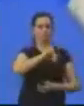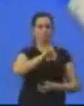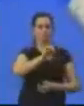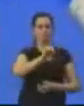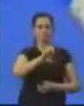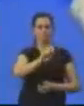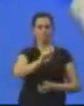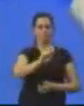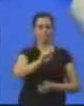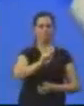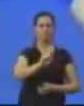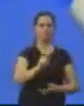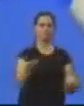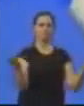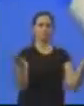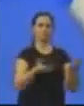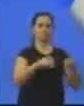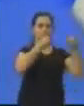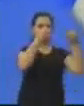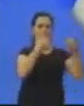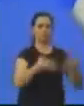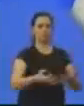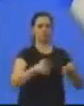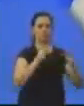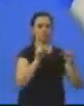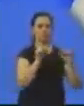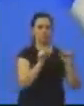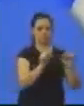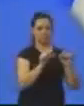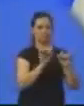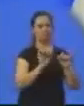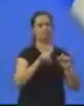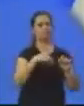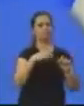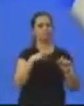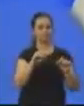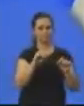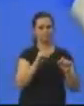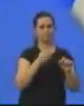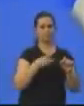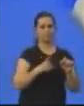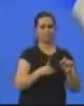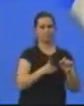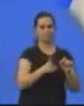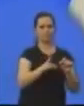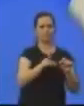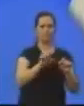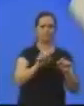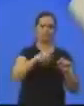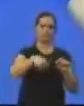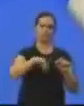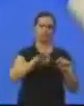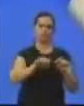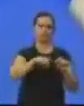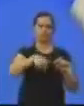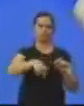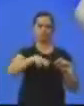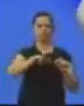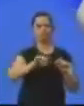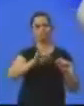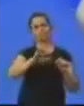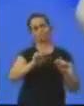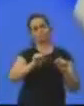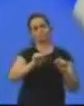ver. Eu vou definir uma coisa que a gente chama de função contínua. Função contínua vai ser o quê?